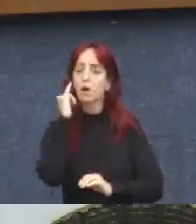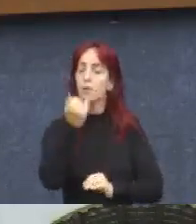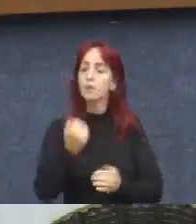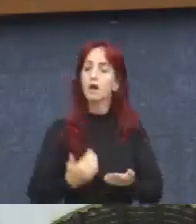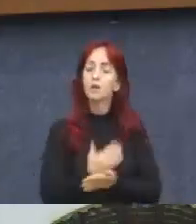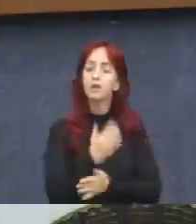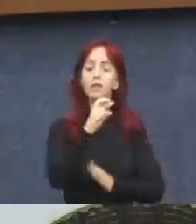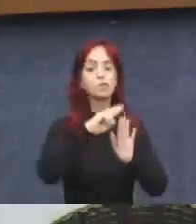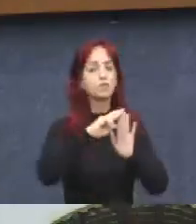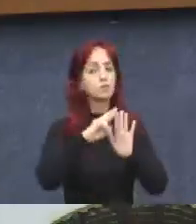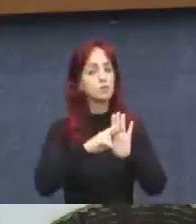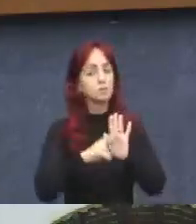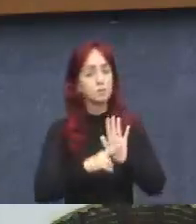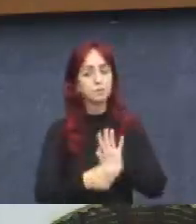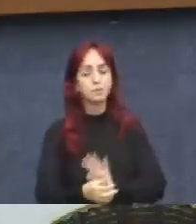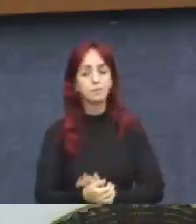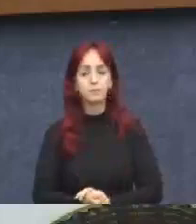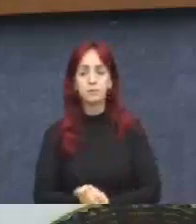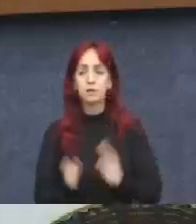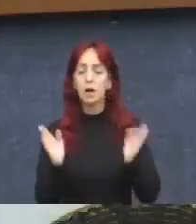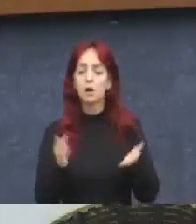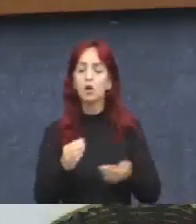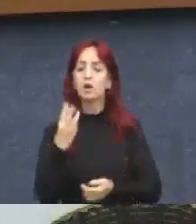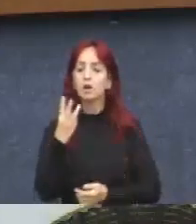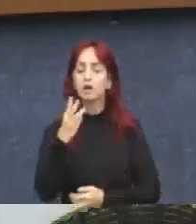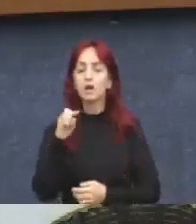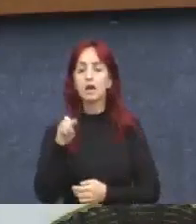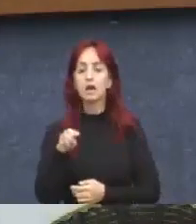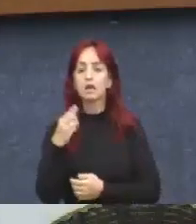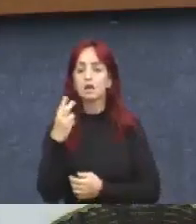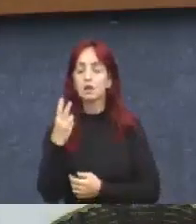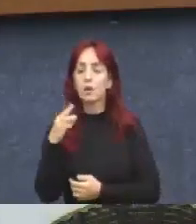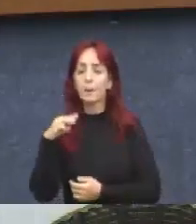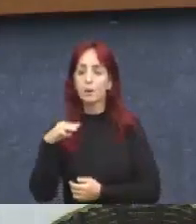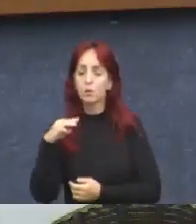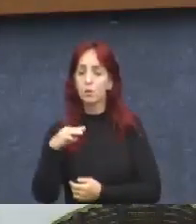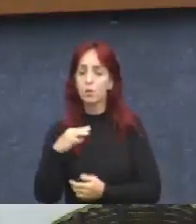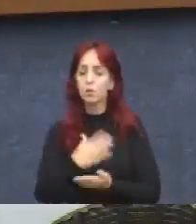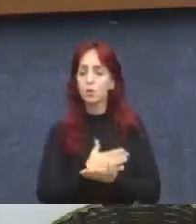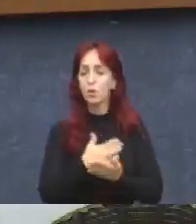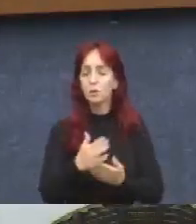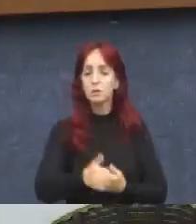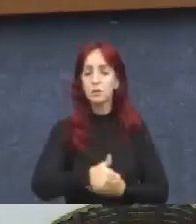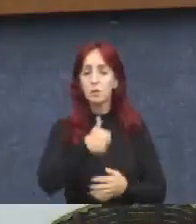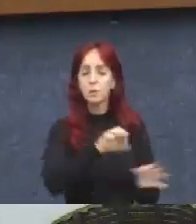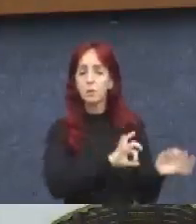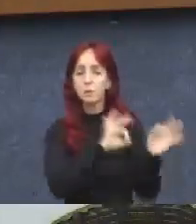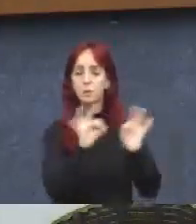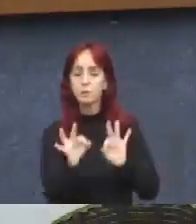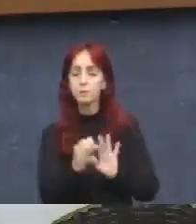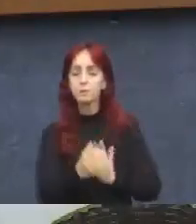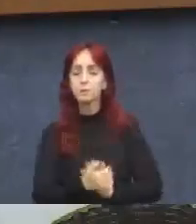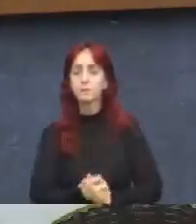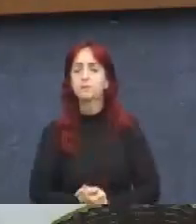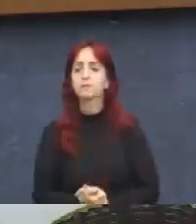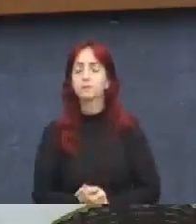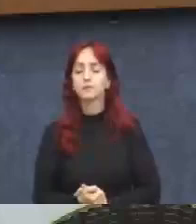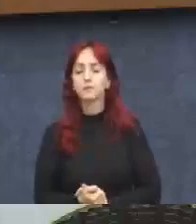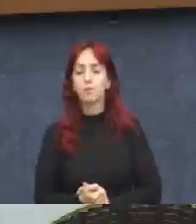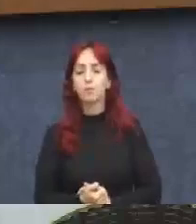nos termos regimentais. Agora, às 15 horas e 2 minutos, nós passaremos à primeira parte da ordem do dia.